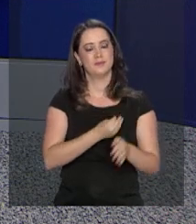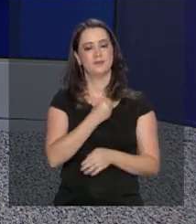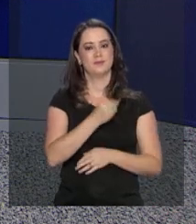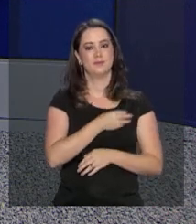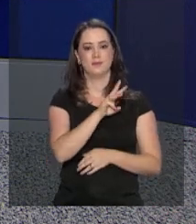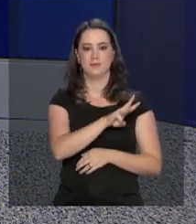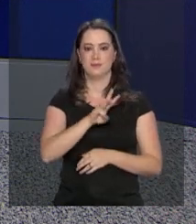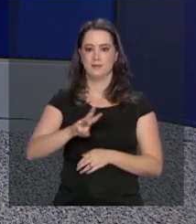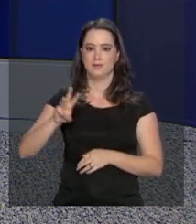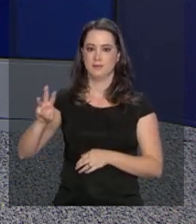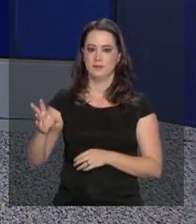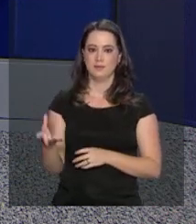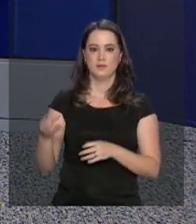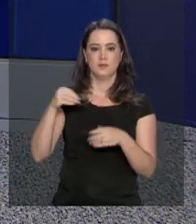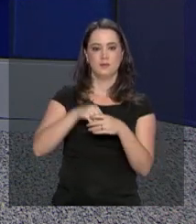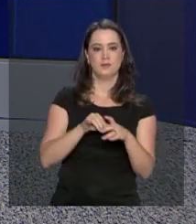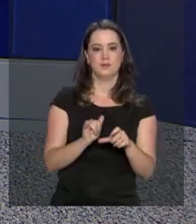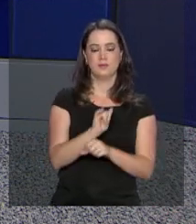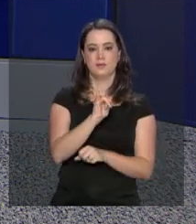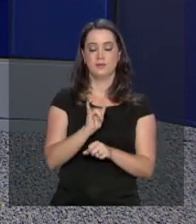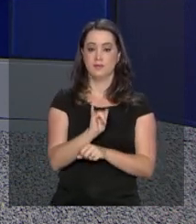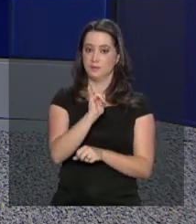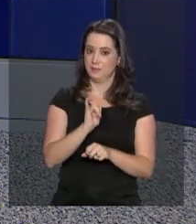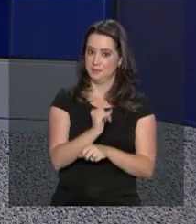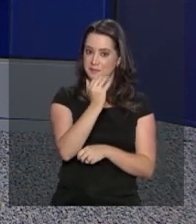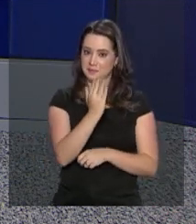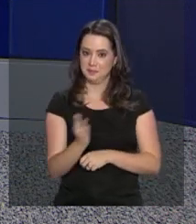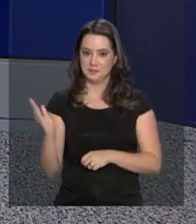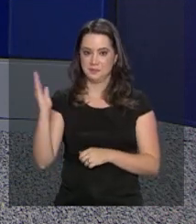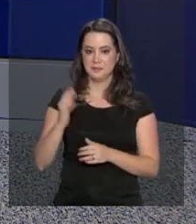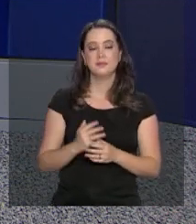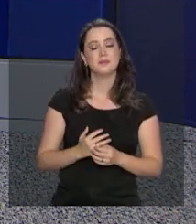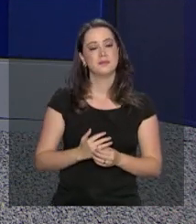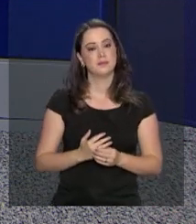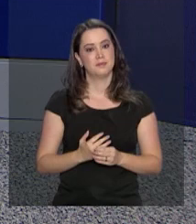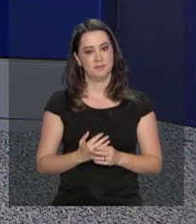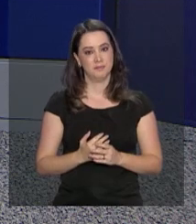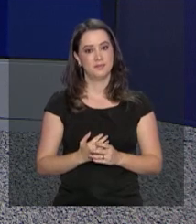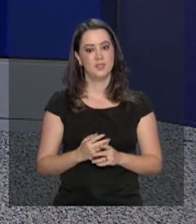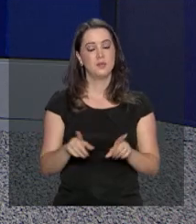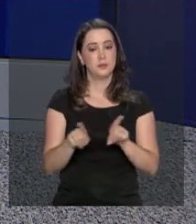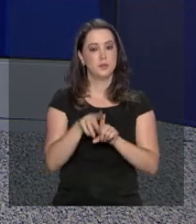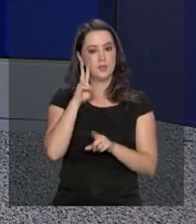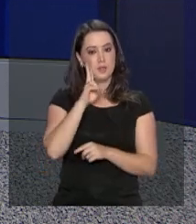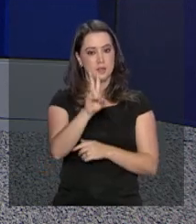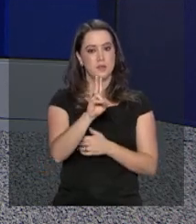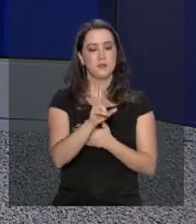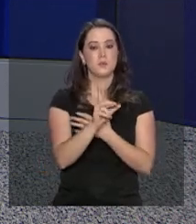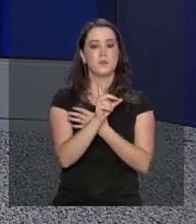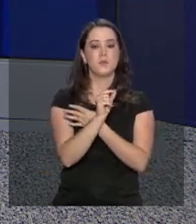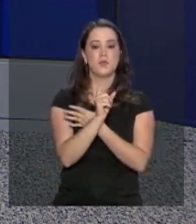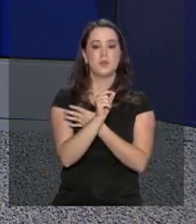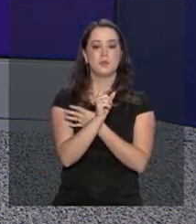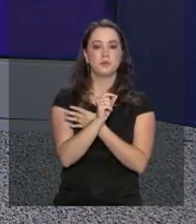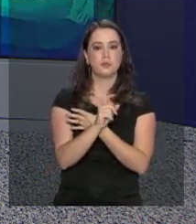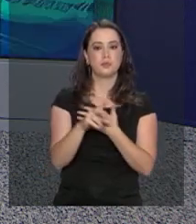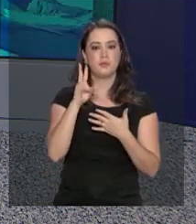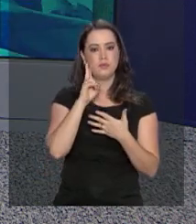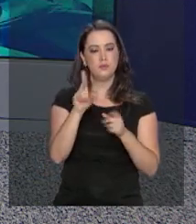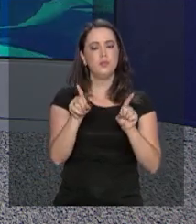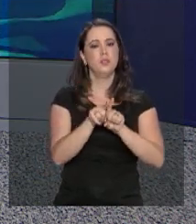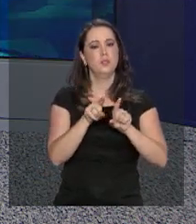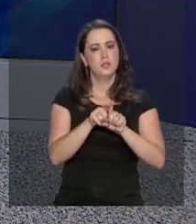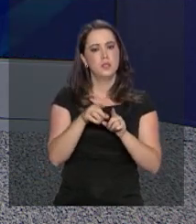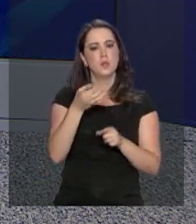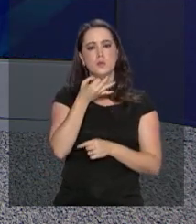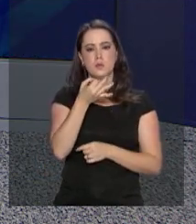vivo pelo site da NBR. E todas as reportagens estão em nosso canal no YouTube. Acesse também o nosso perfil no Twitter. E